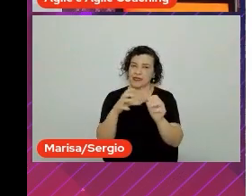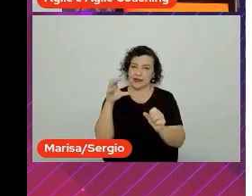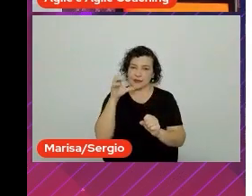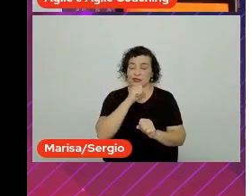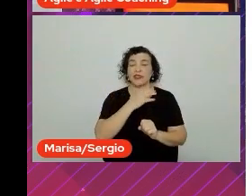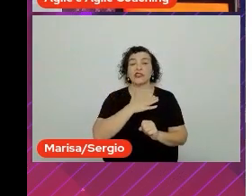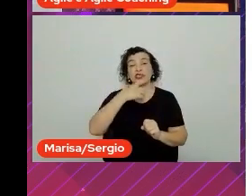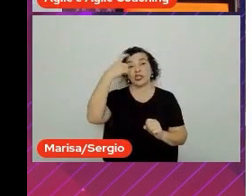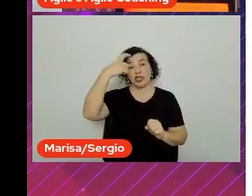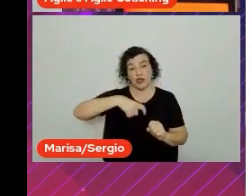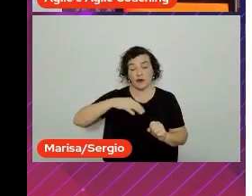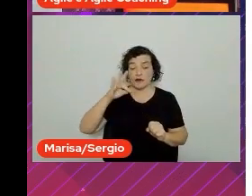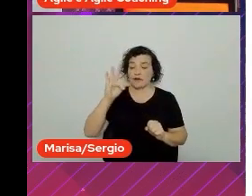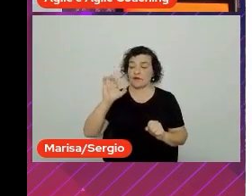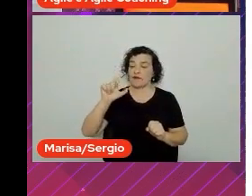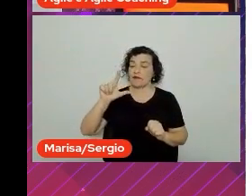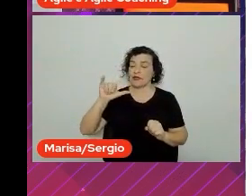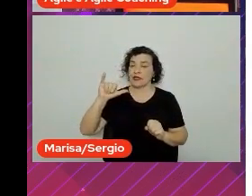Né? Eu sou o Felipe Scholla,